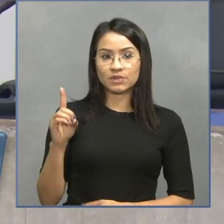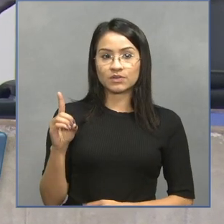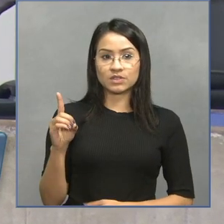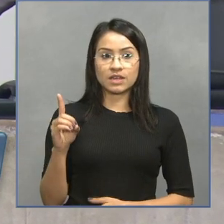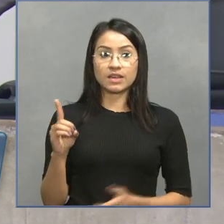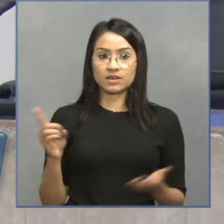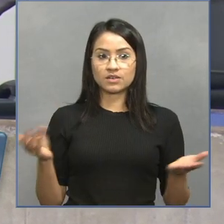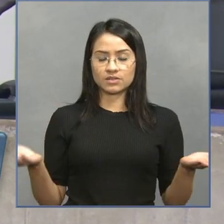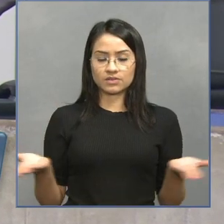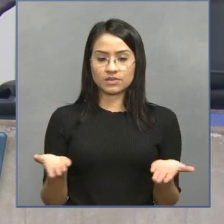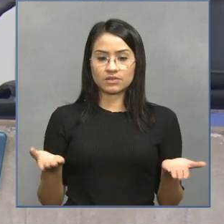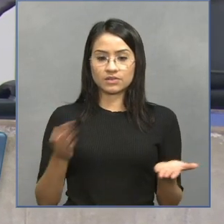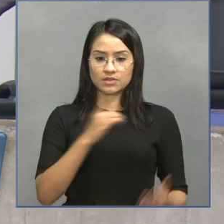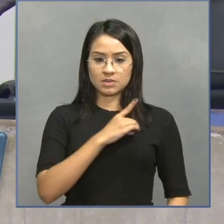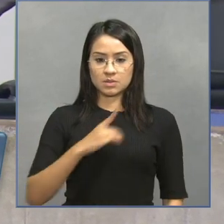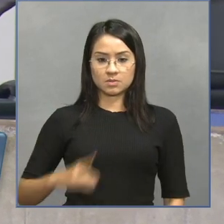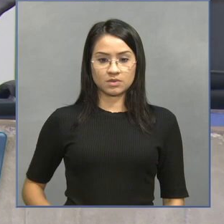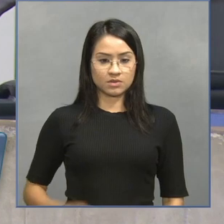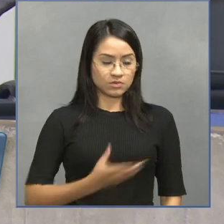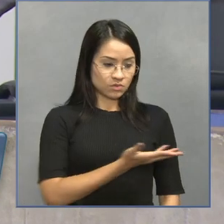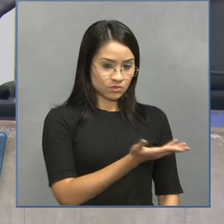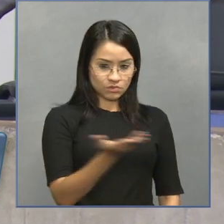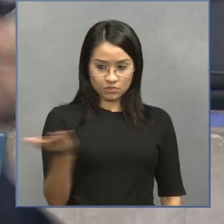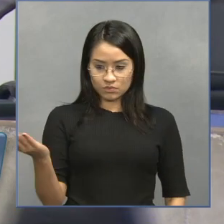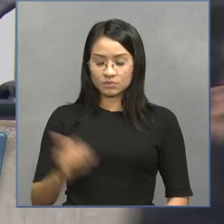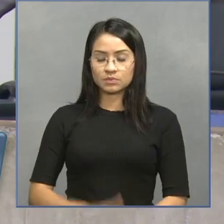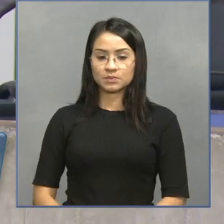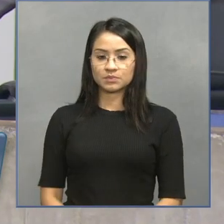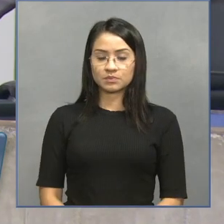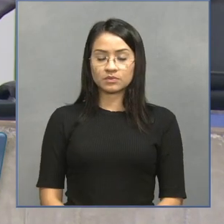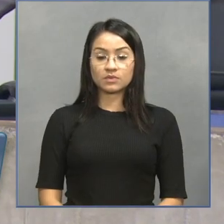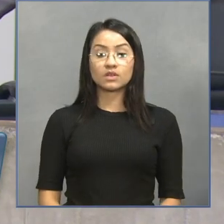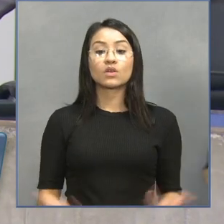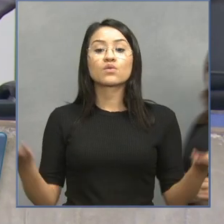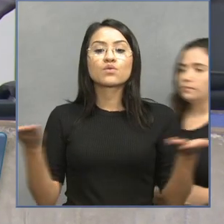e deputadas. Eu queria aqui